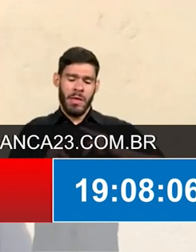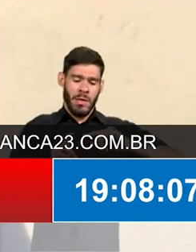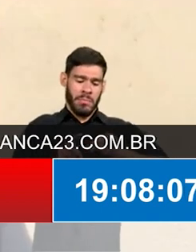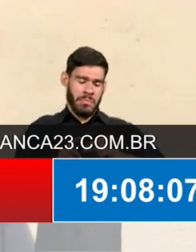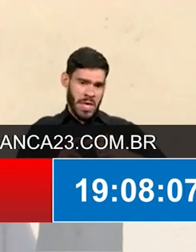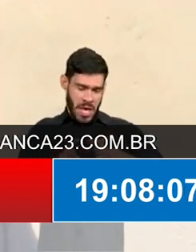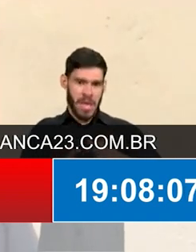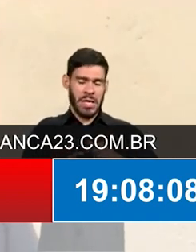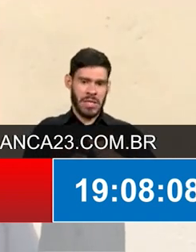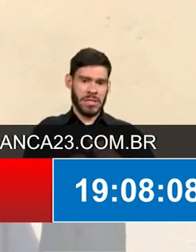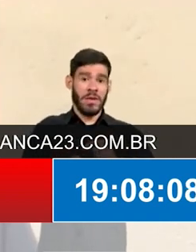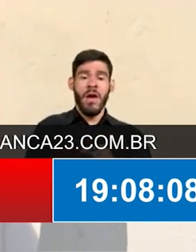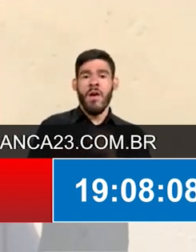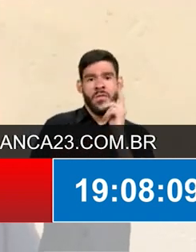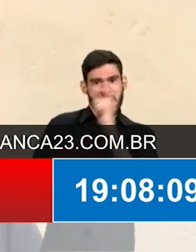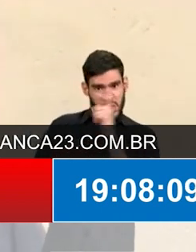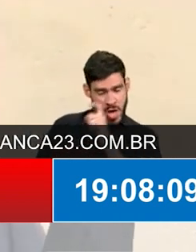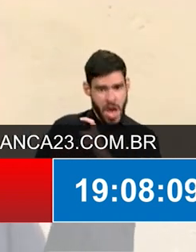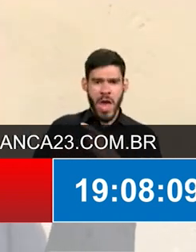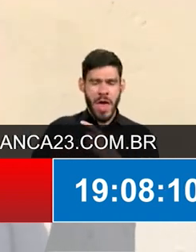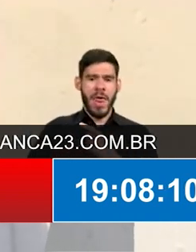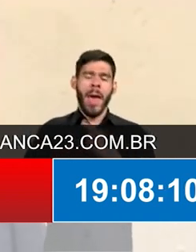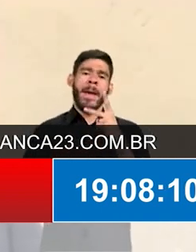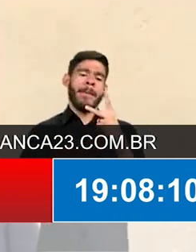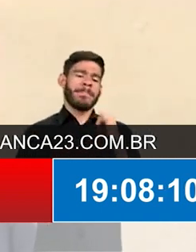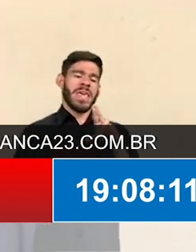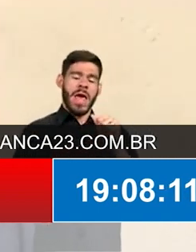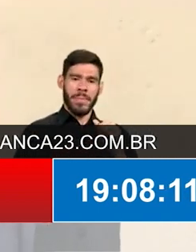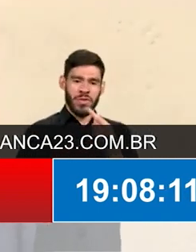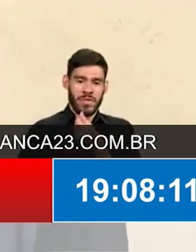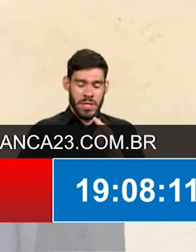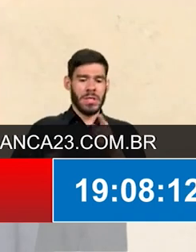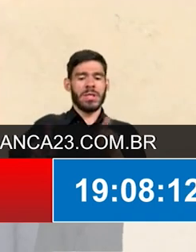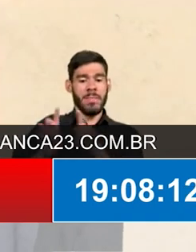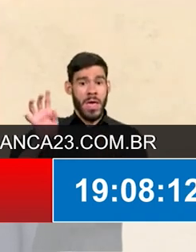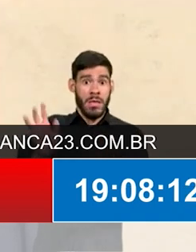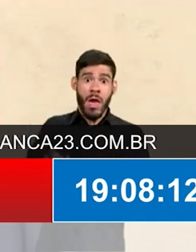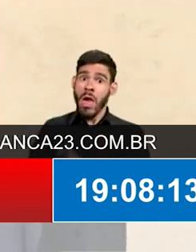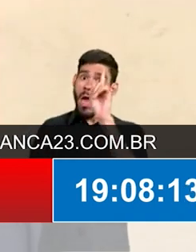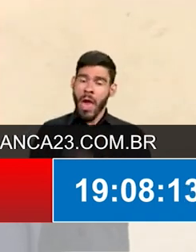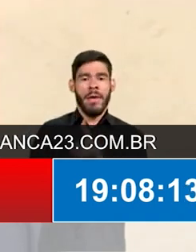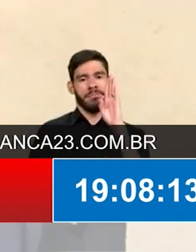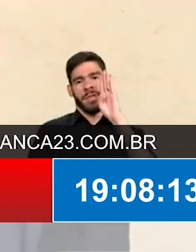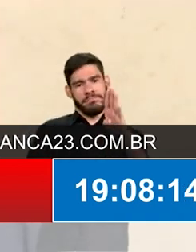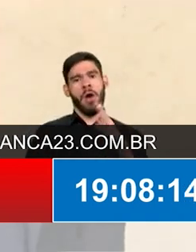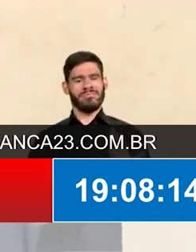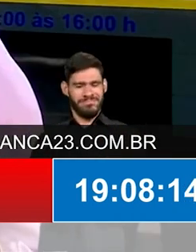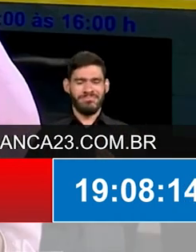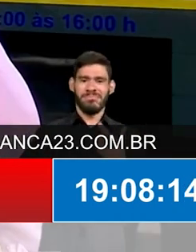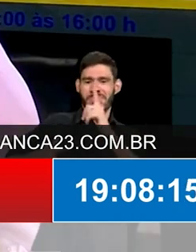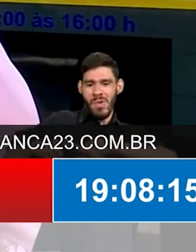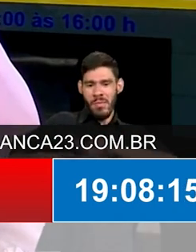encaixam nessa categoria. Mas a fraude de identidade continua sendo a principal tipo de golpe que os fraudadores